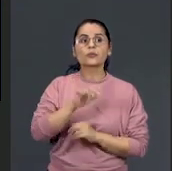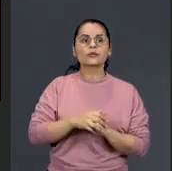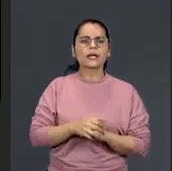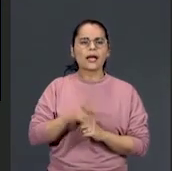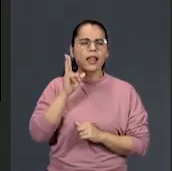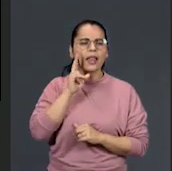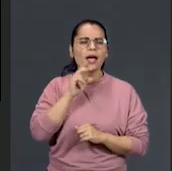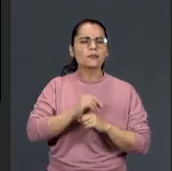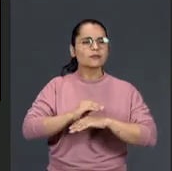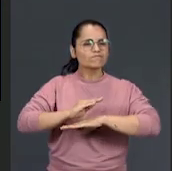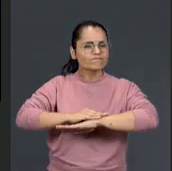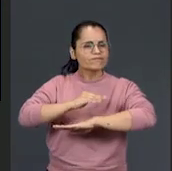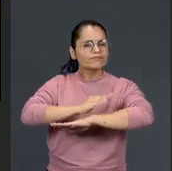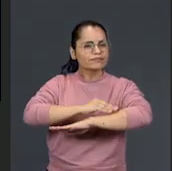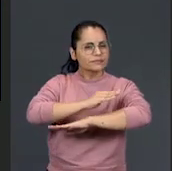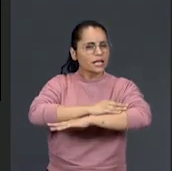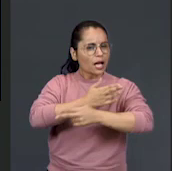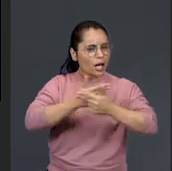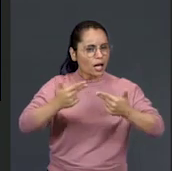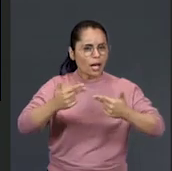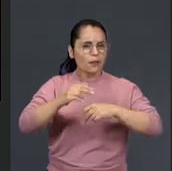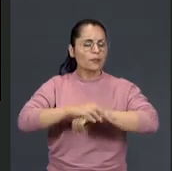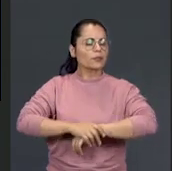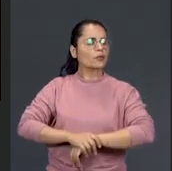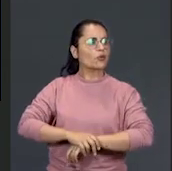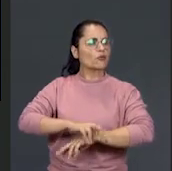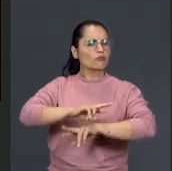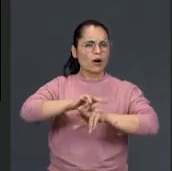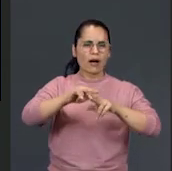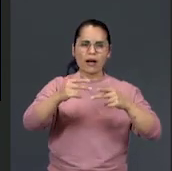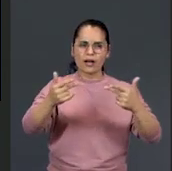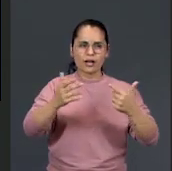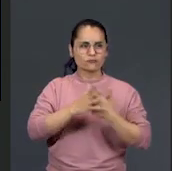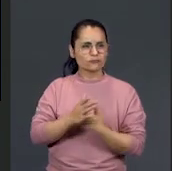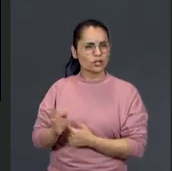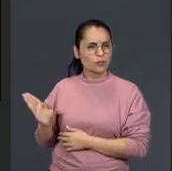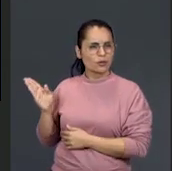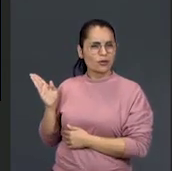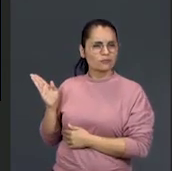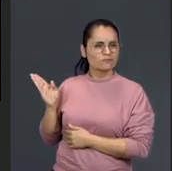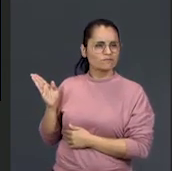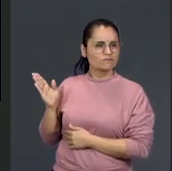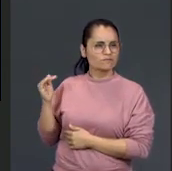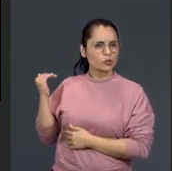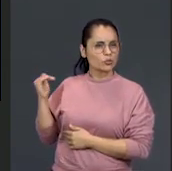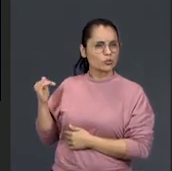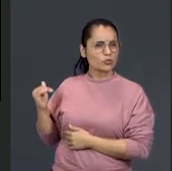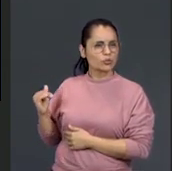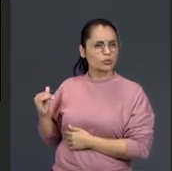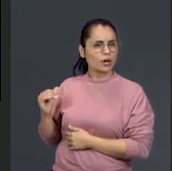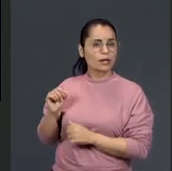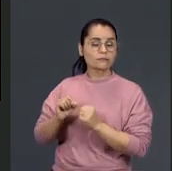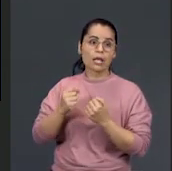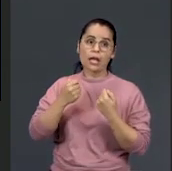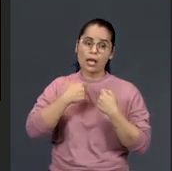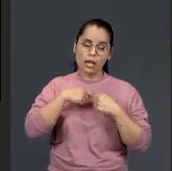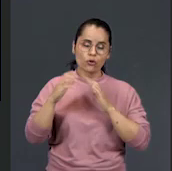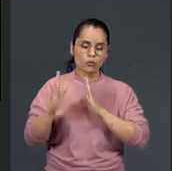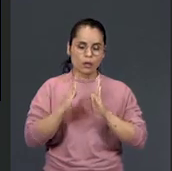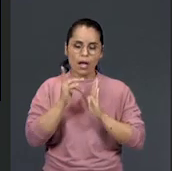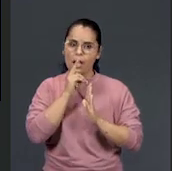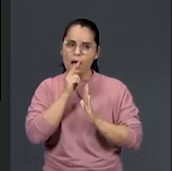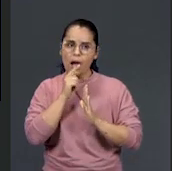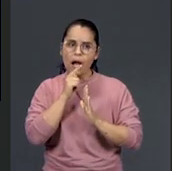de anfíbios? Sapos, rãs, né? Salamandra, tá? Tem um estágio larval aquático e uma fase adulta de